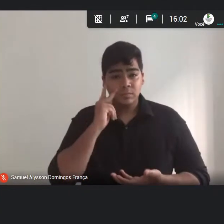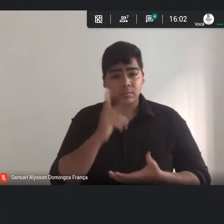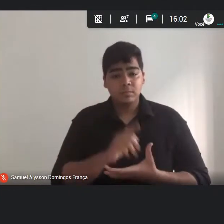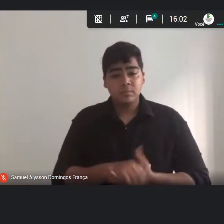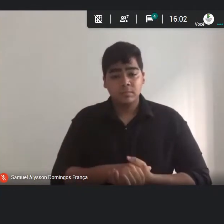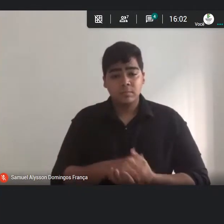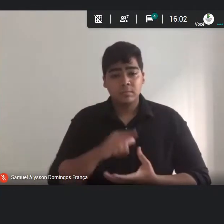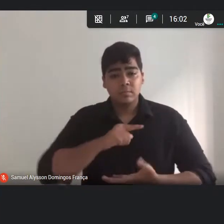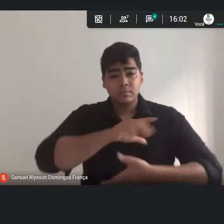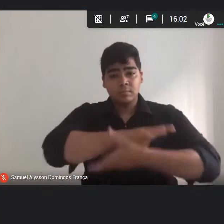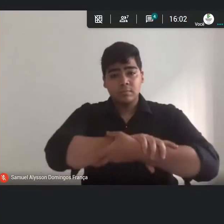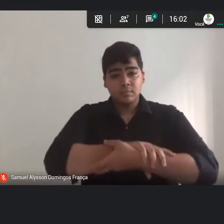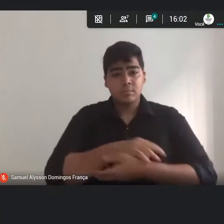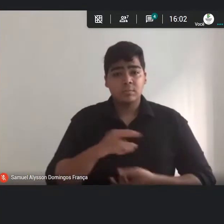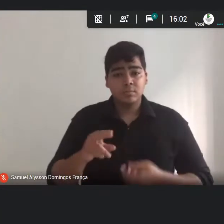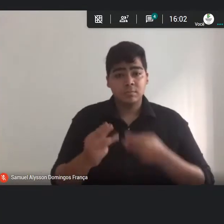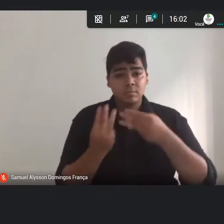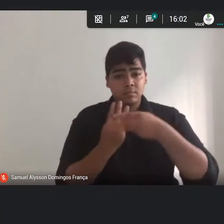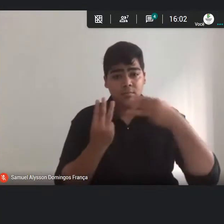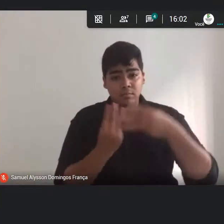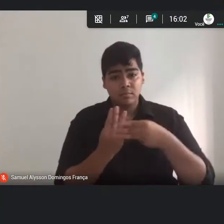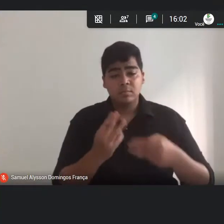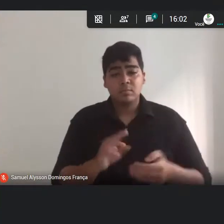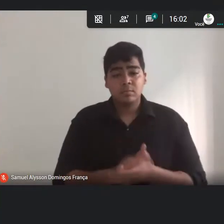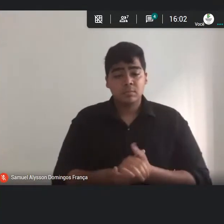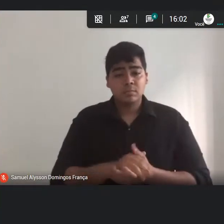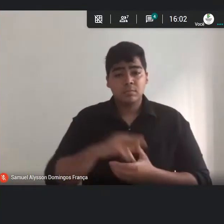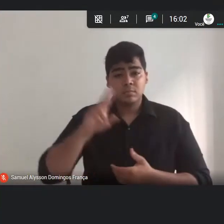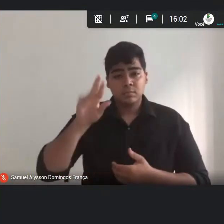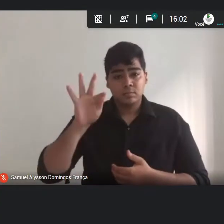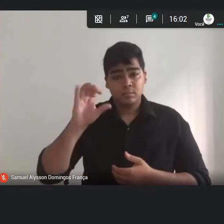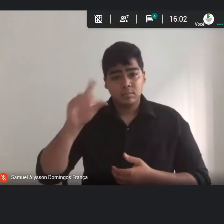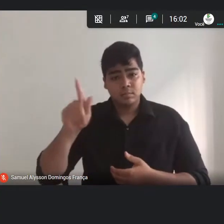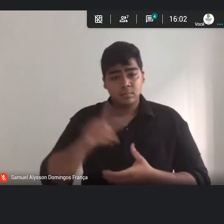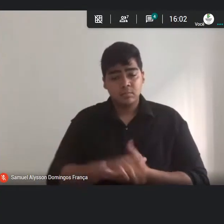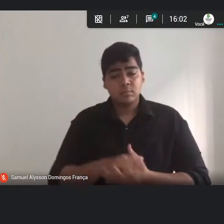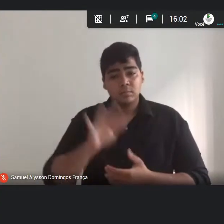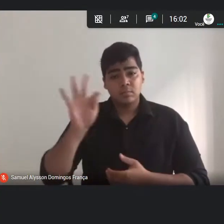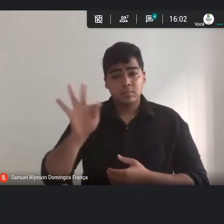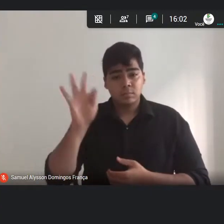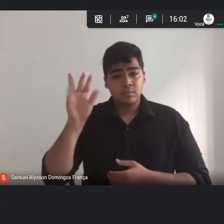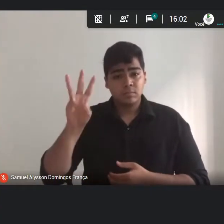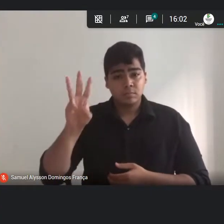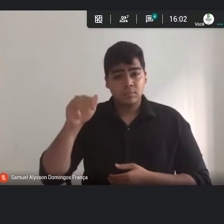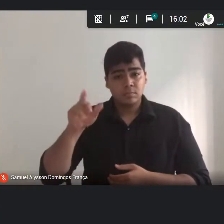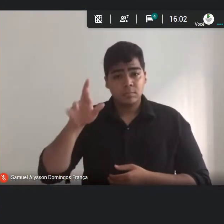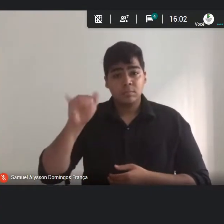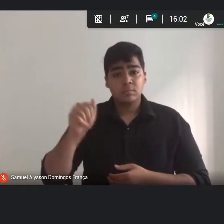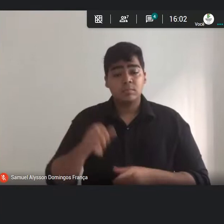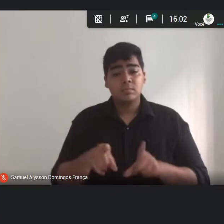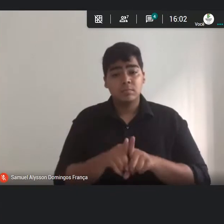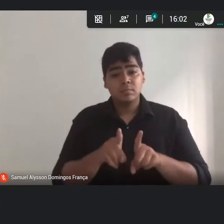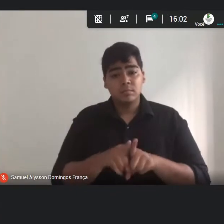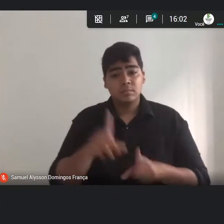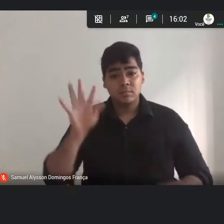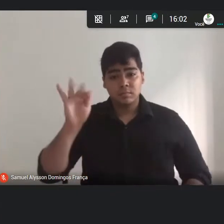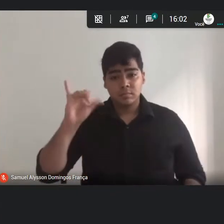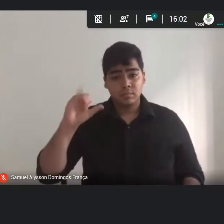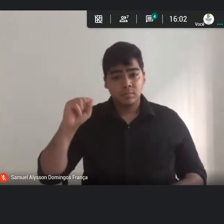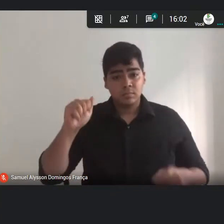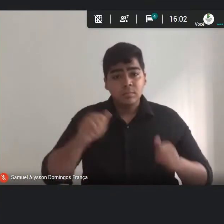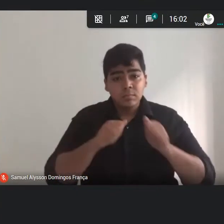o FPB, o FCG, Faculdade Três Marias e Unifacisa, para ampla divulgação